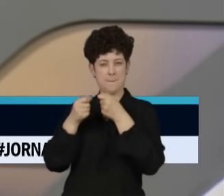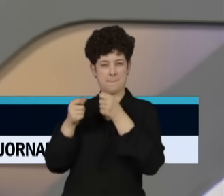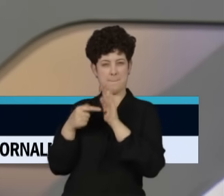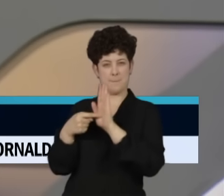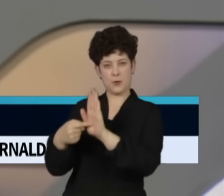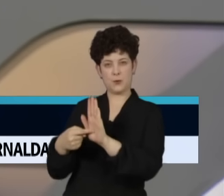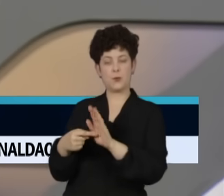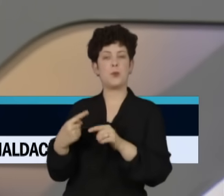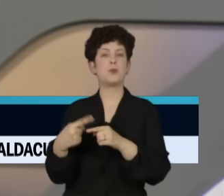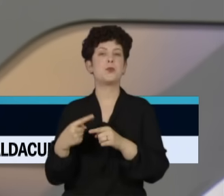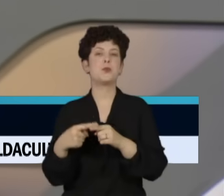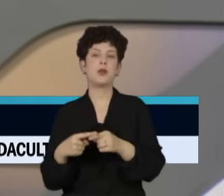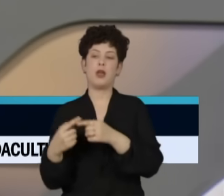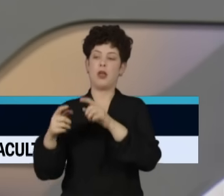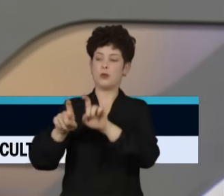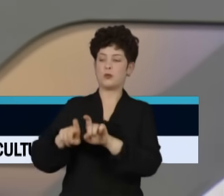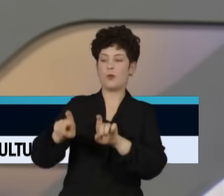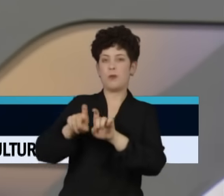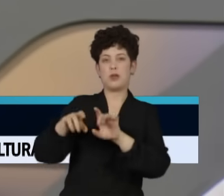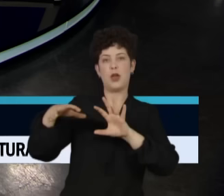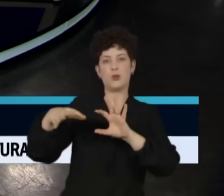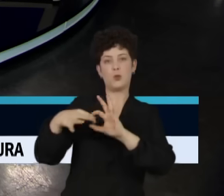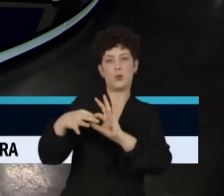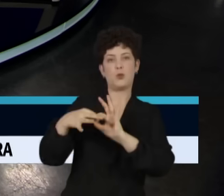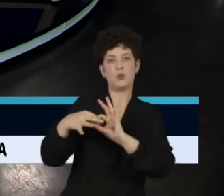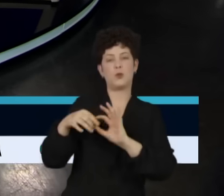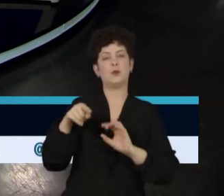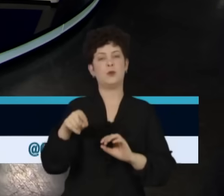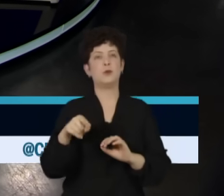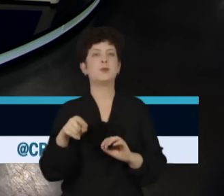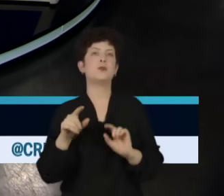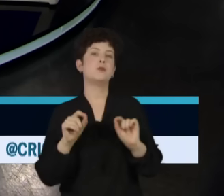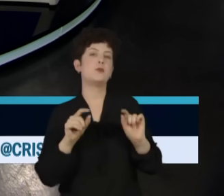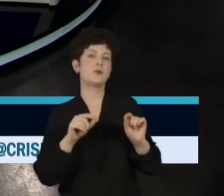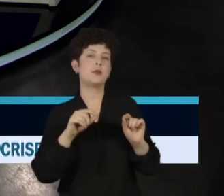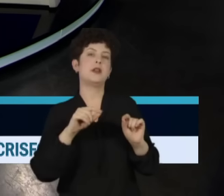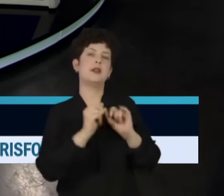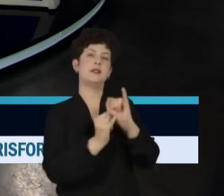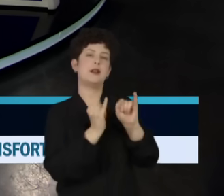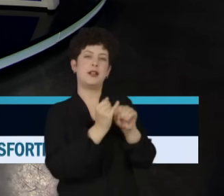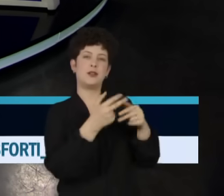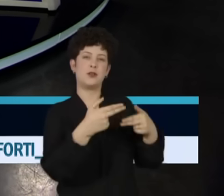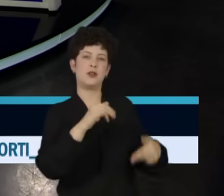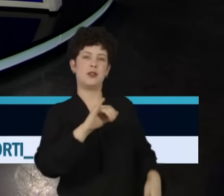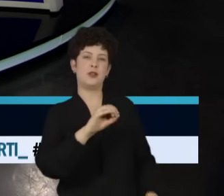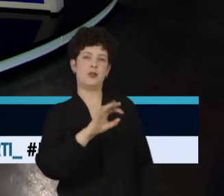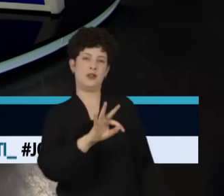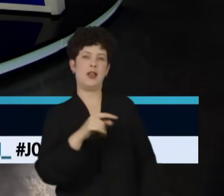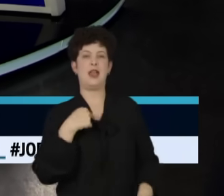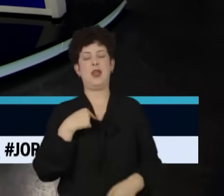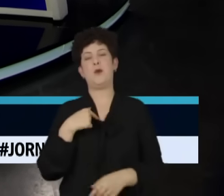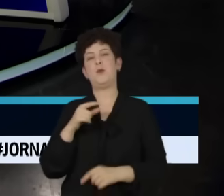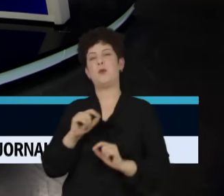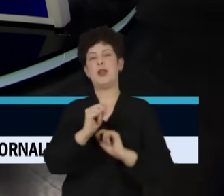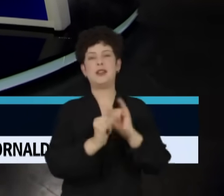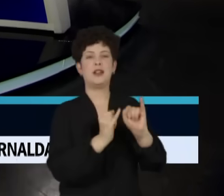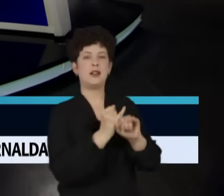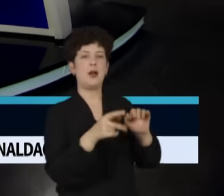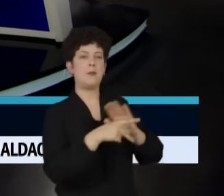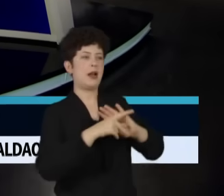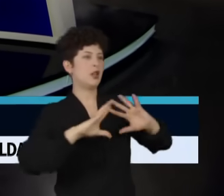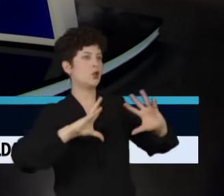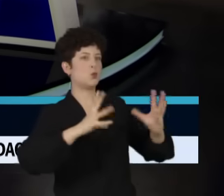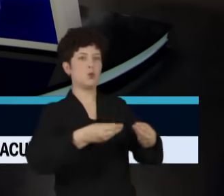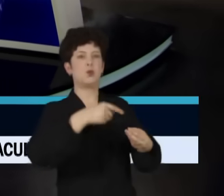mostrar, porque as máquinas vão se conectar aquilo que a gente chama de internet das coisas e que eu prefiro chamar de internet de